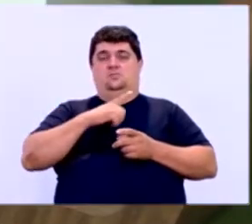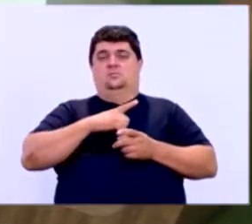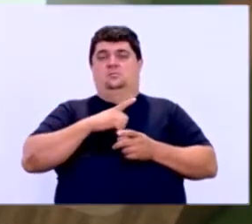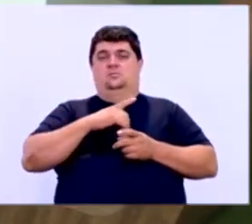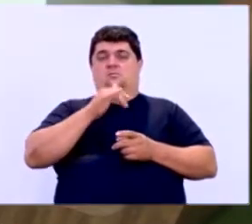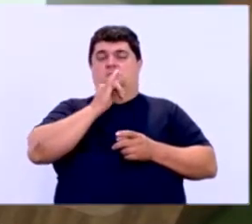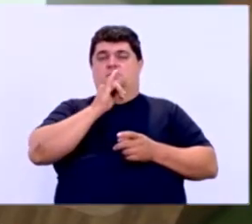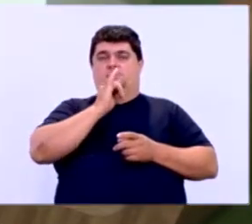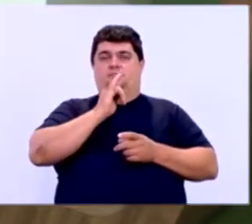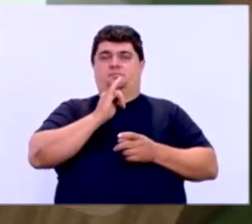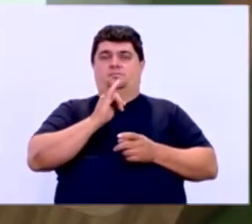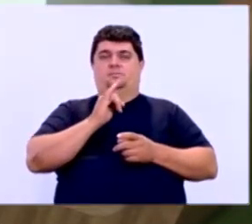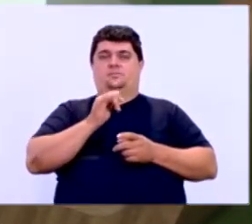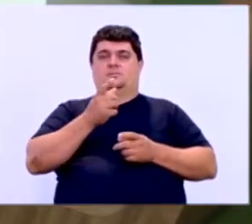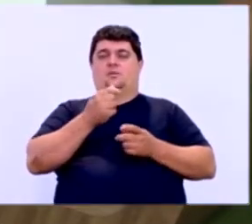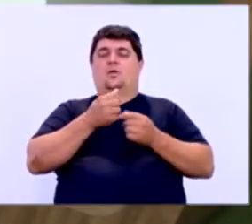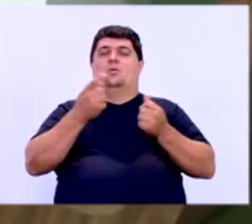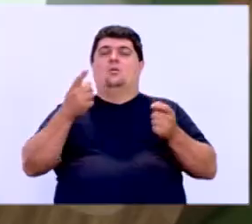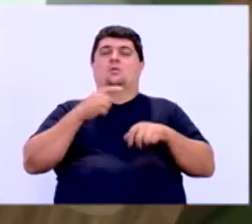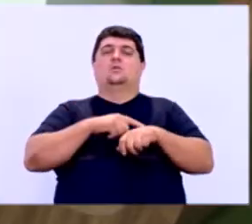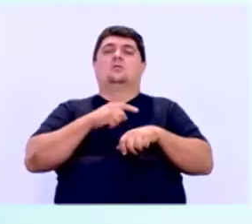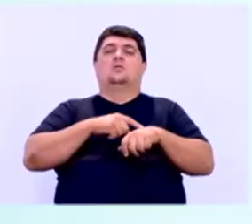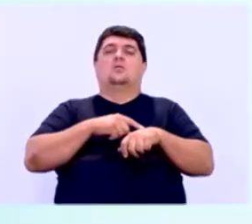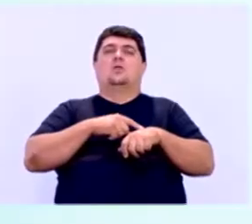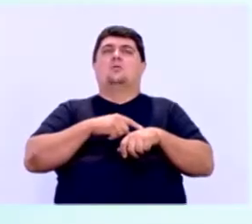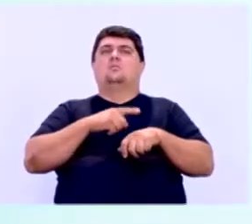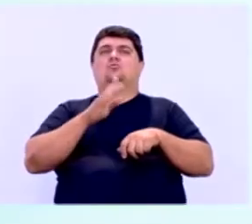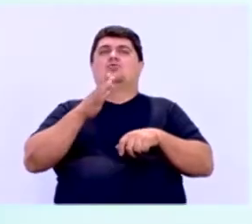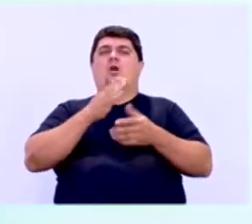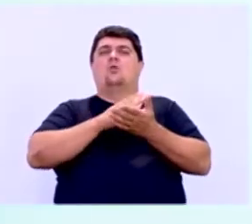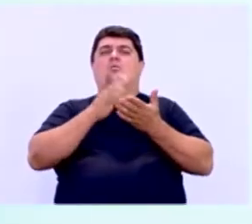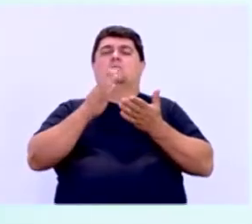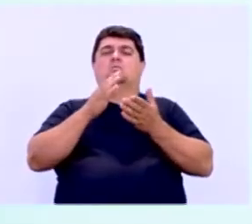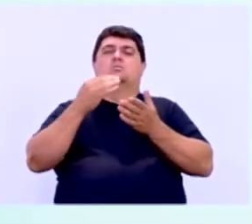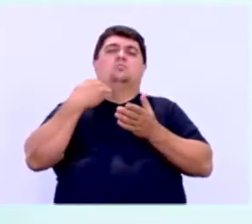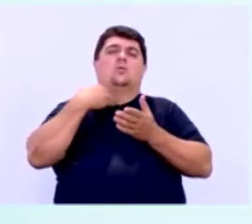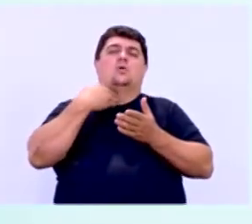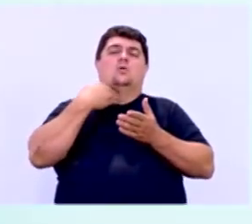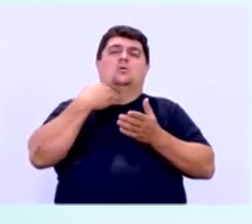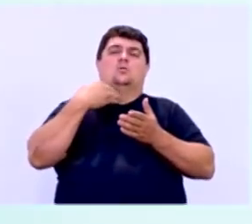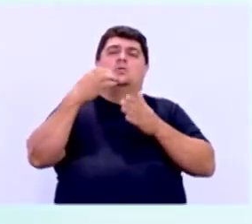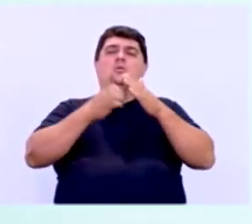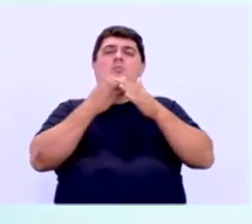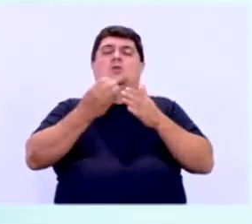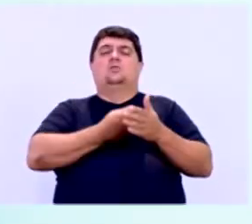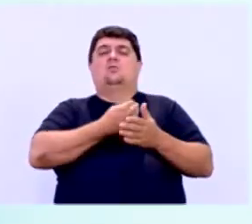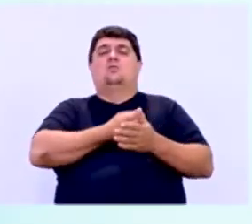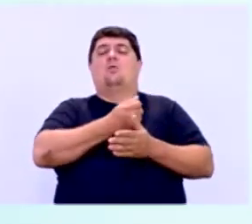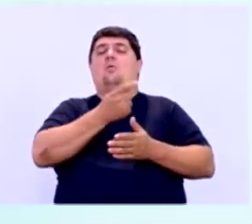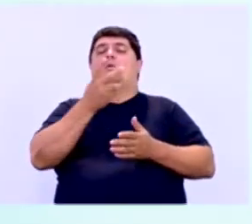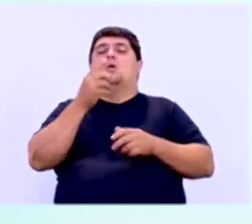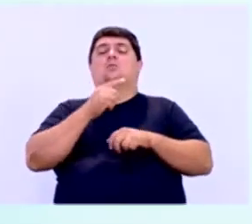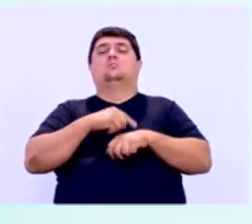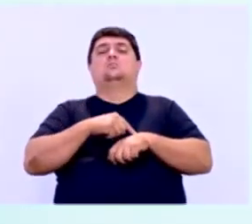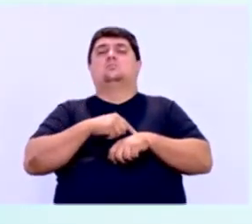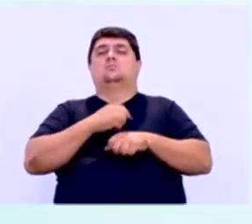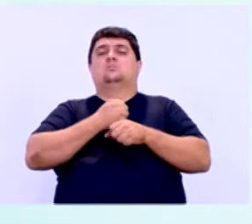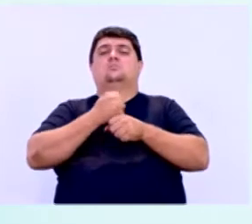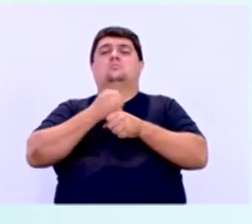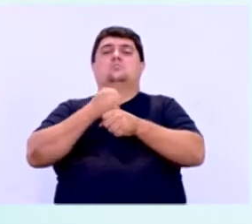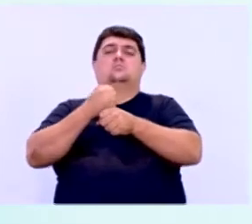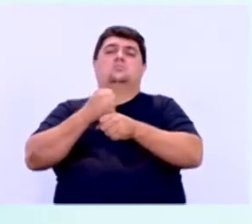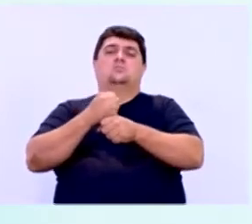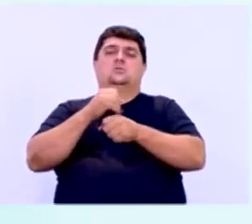por exemplo, quanto tempo você tem de conta no banco, né? Quanto tempo a tua empresa está no mercado, se ela utiliza sempre